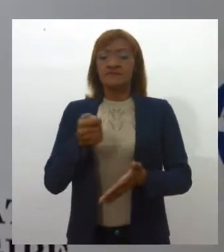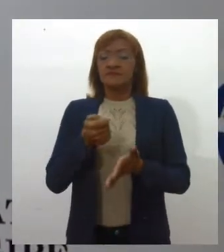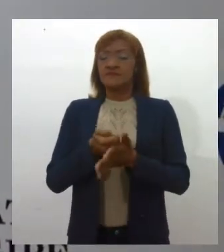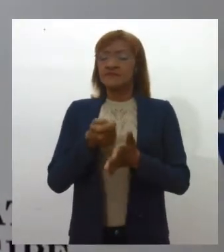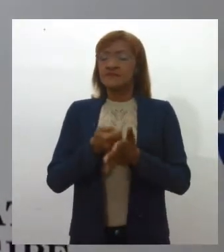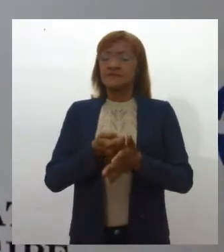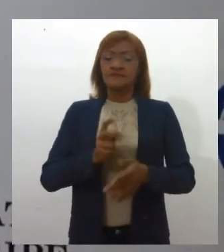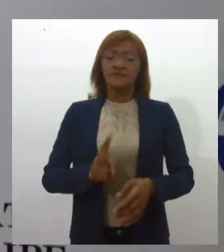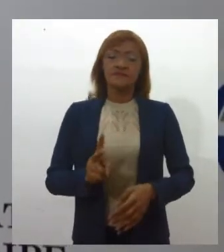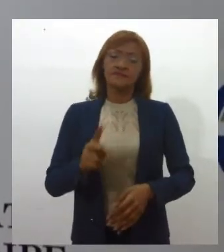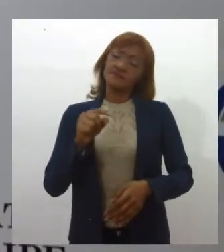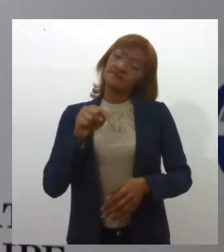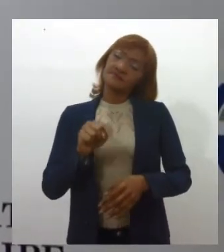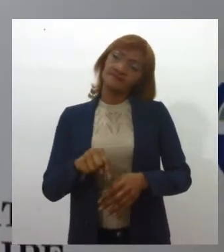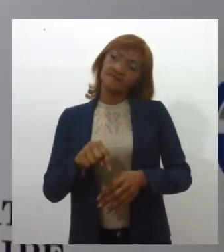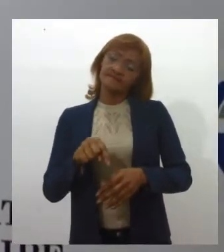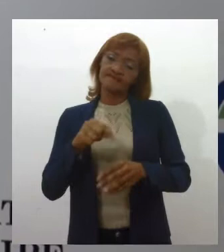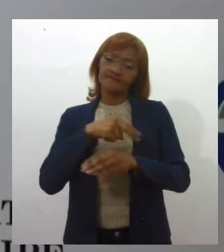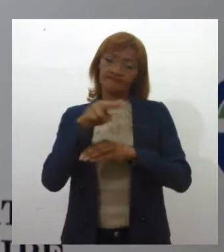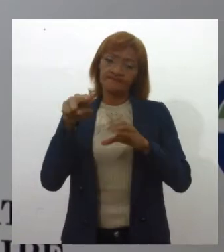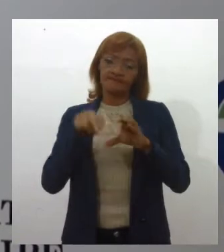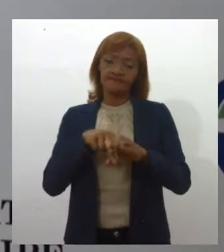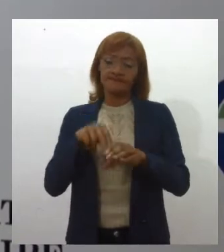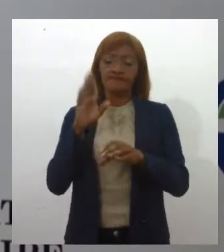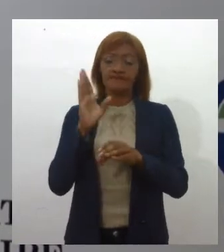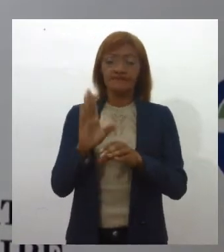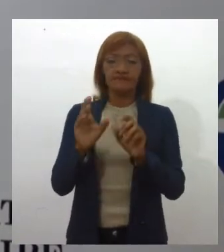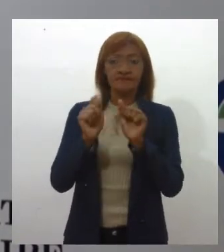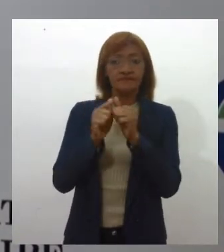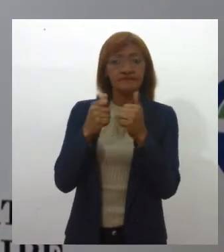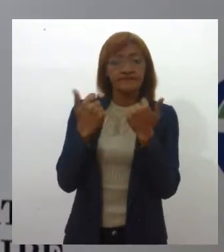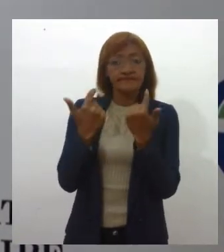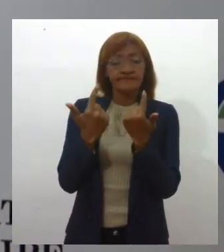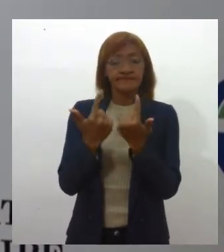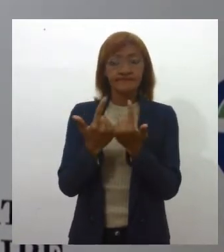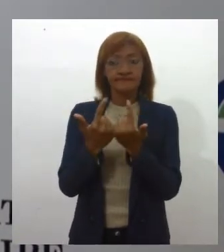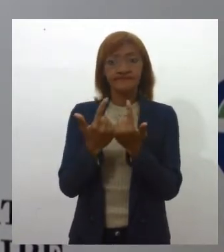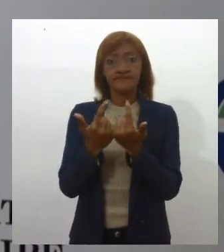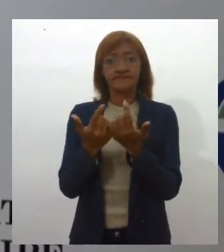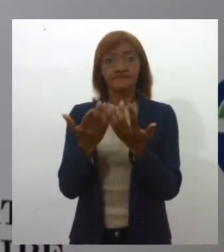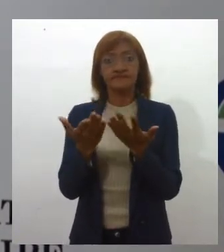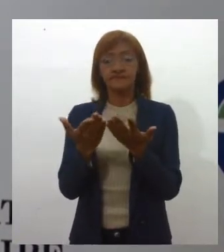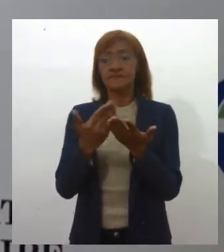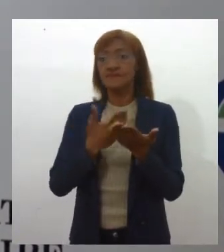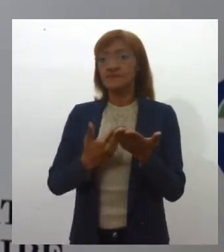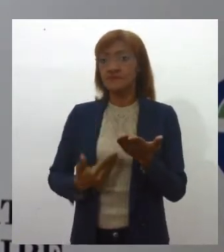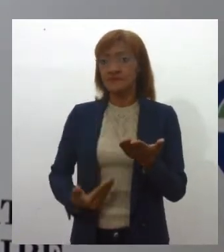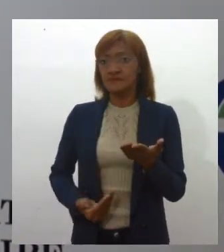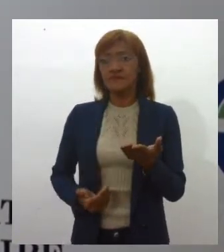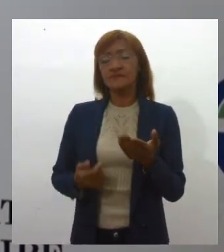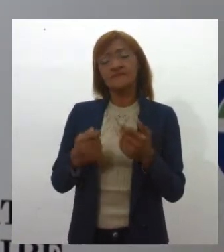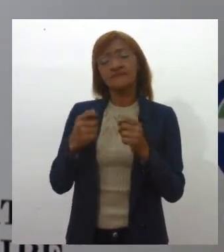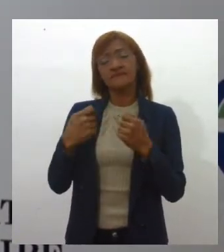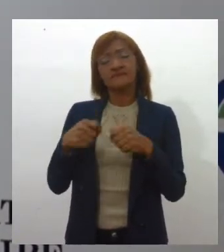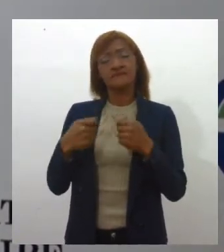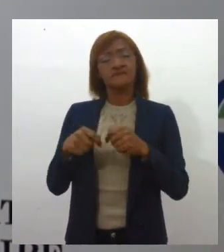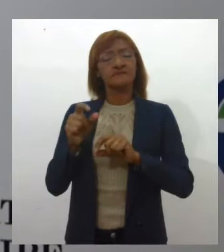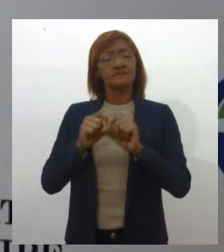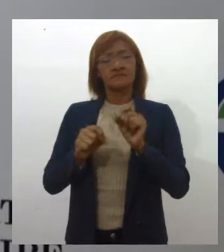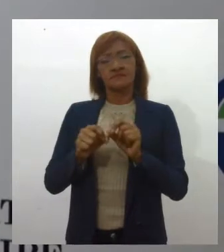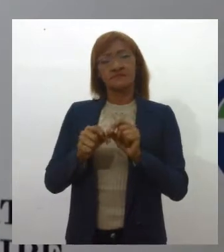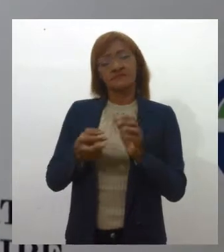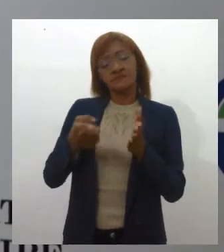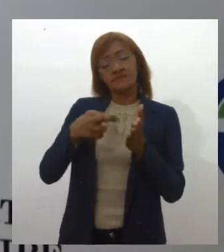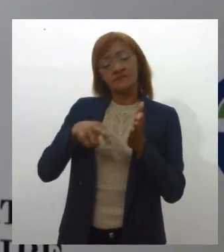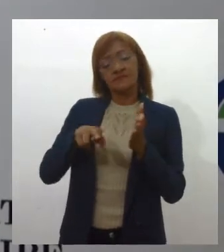aqui na tribuna da casa, nas entrevistas concedo, que o governo do estado promova a política de revisão e de reajuste do